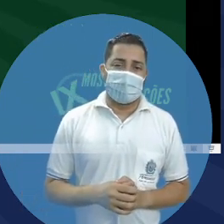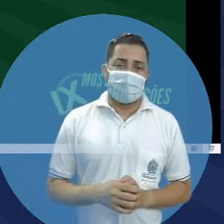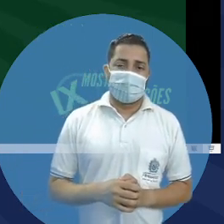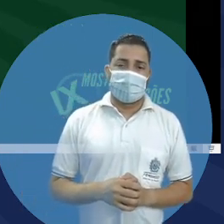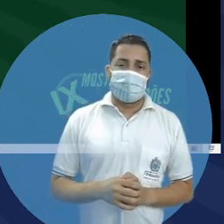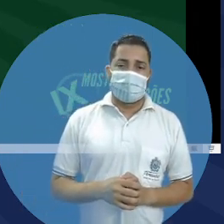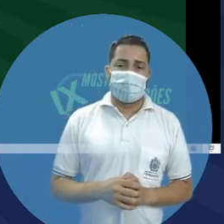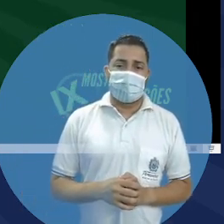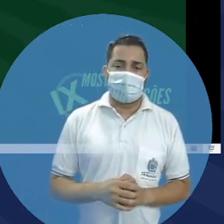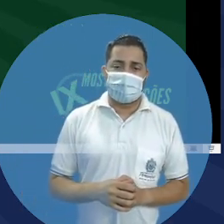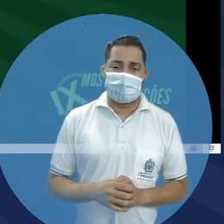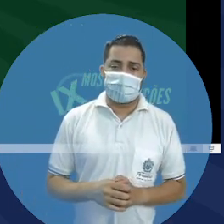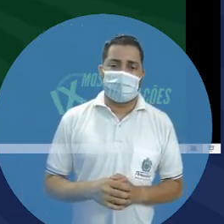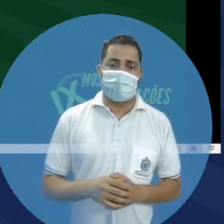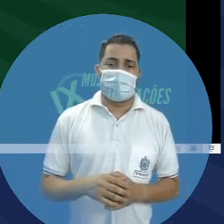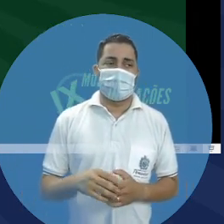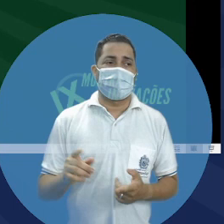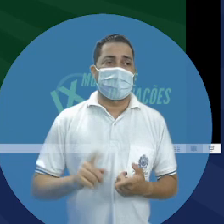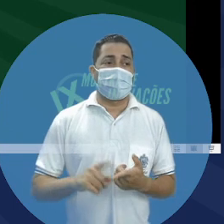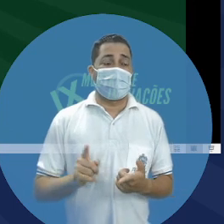Esse é o nosso perfil no Instagram,